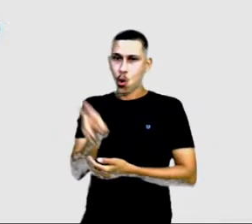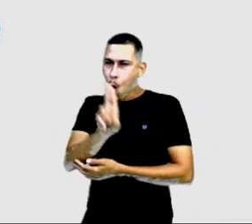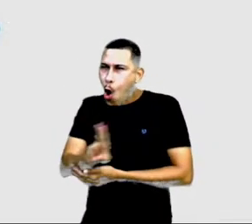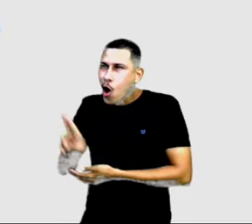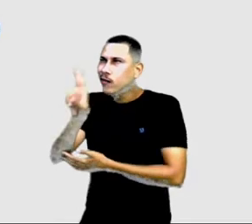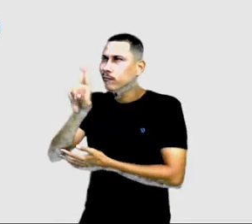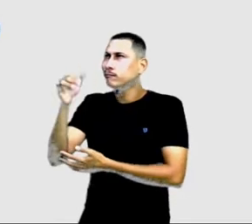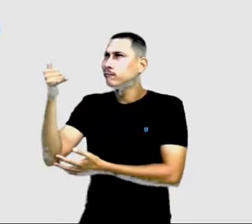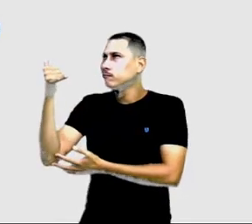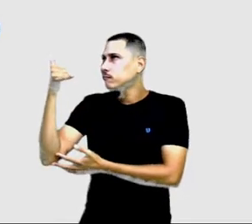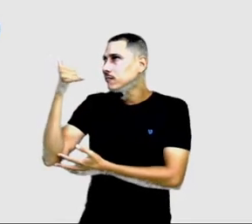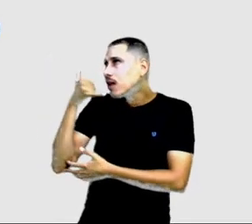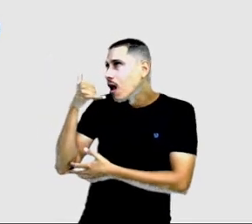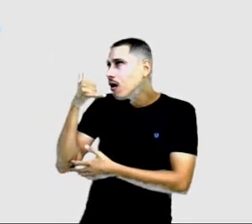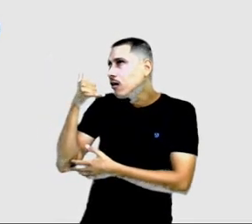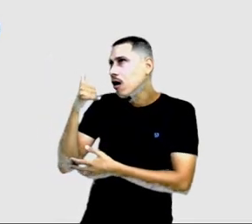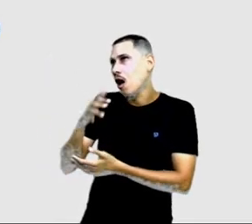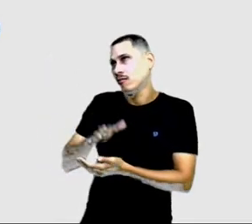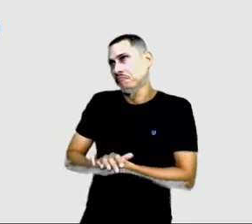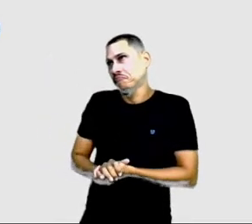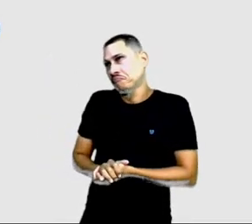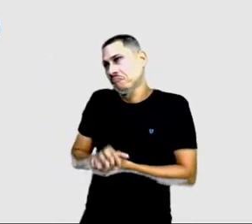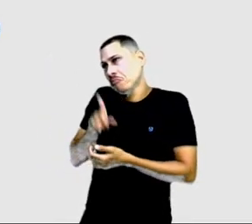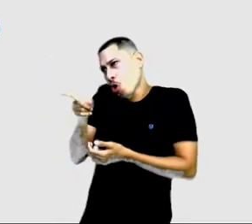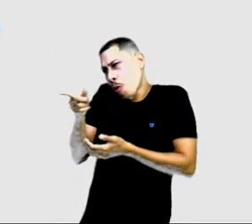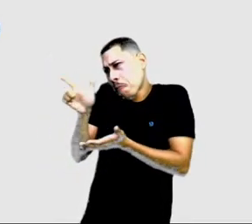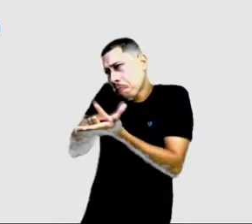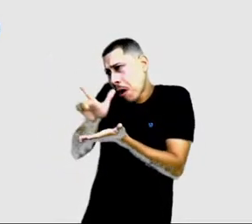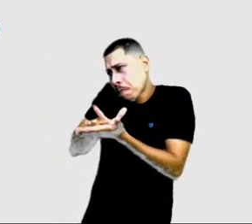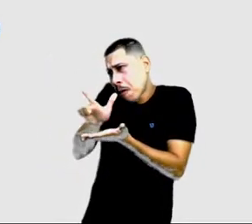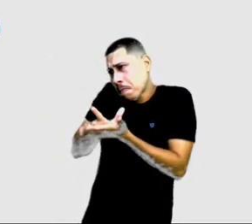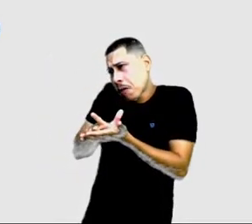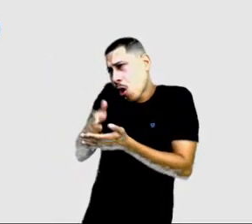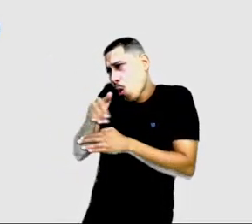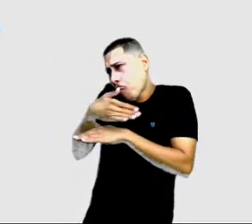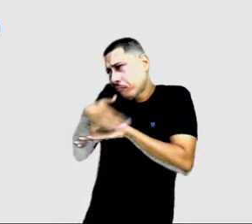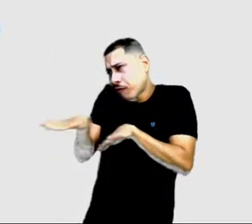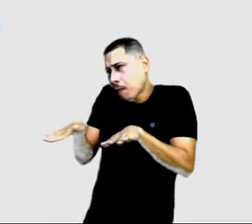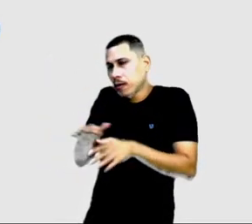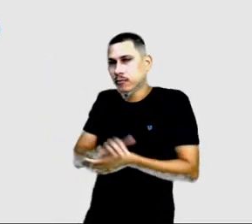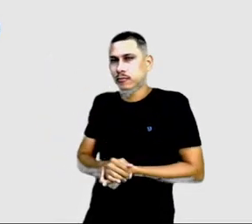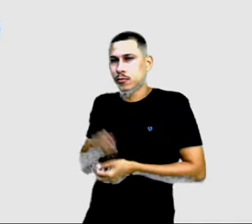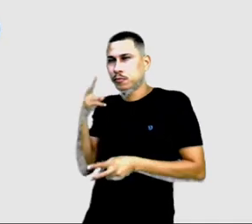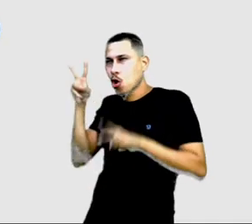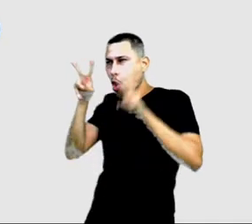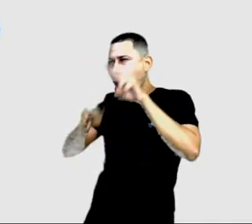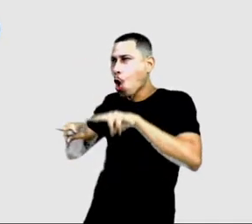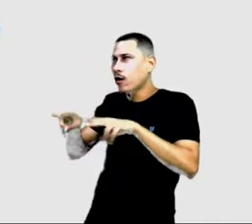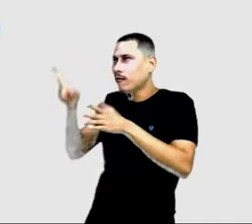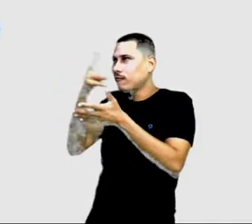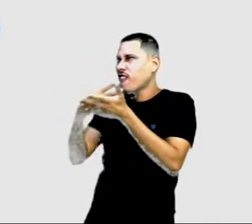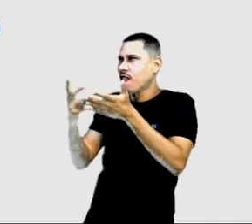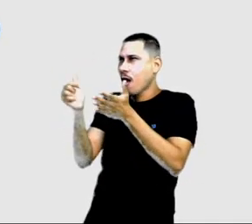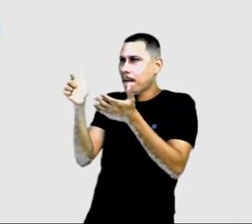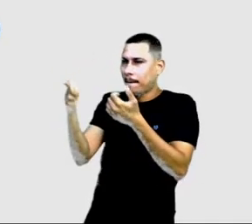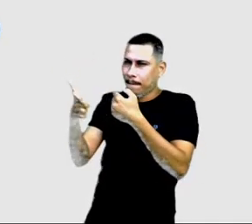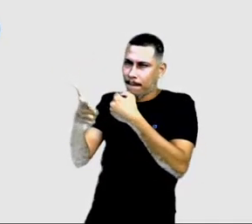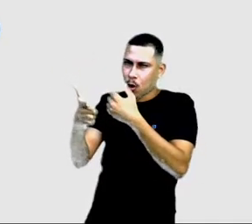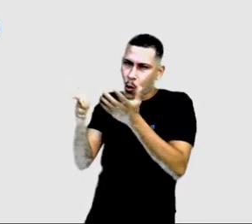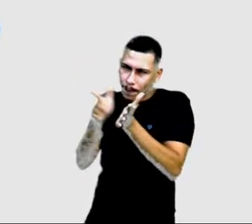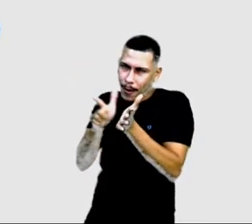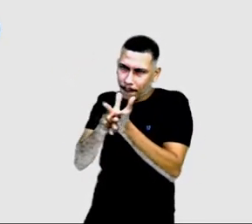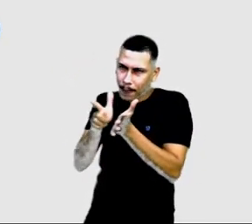celular. Vai que acaba o papel. A gente tem aqui uma imagem de um papel, você está linda. É um guardanapo,